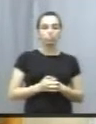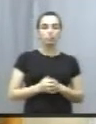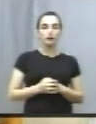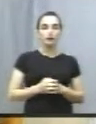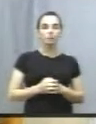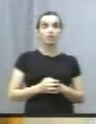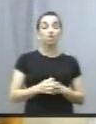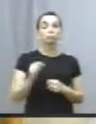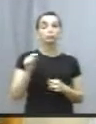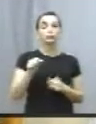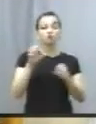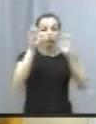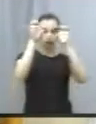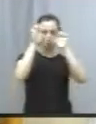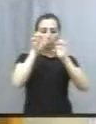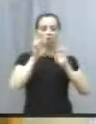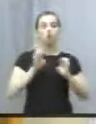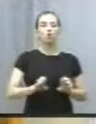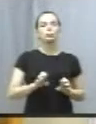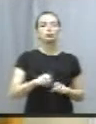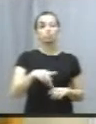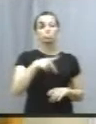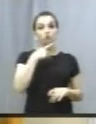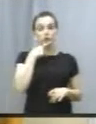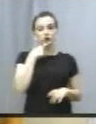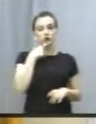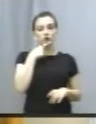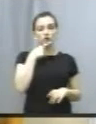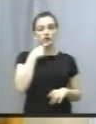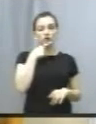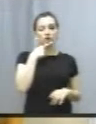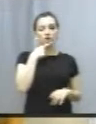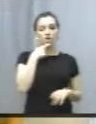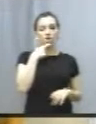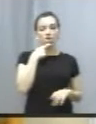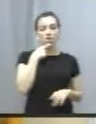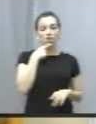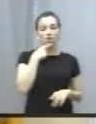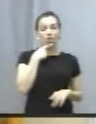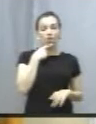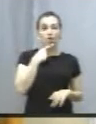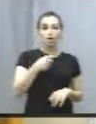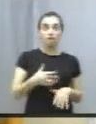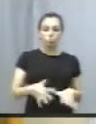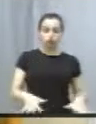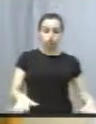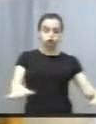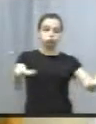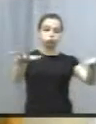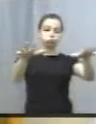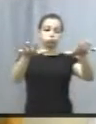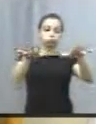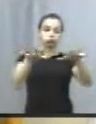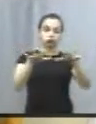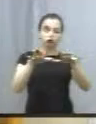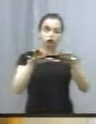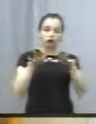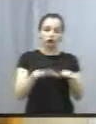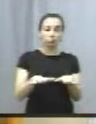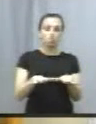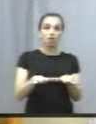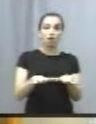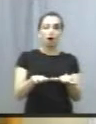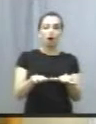quando eu falo em ética na política, eu falo de ocupação de plenário por grupos pagos e